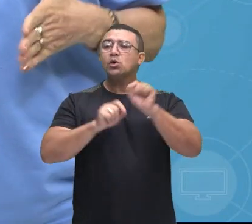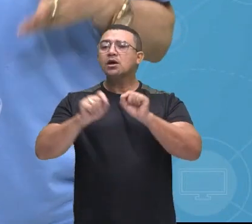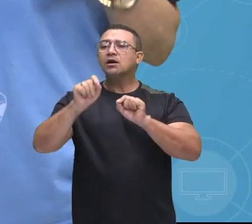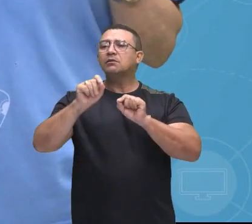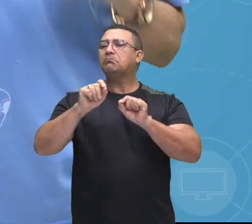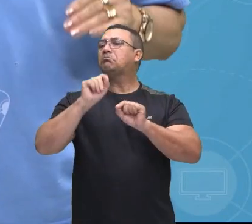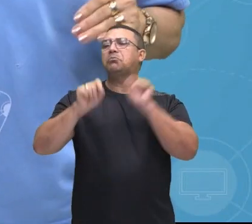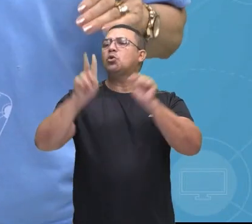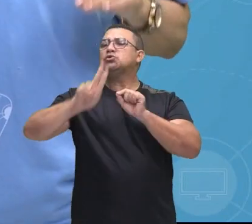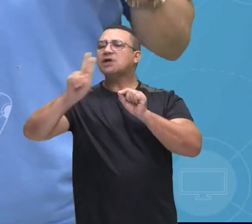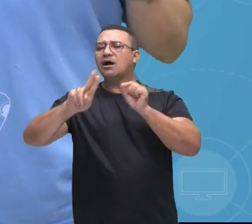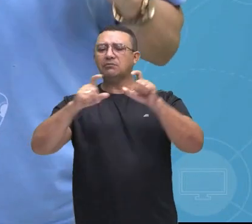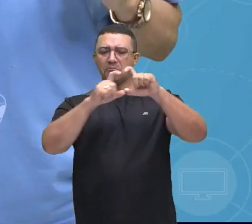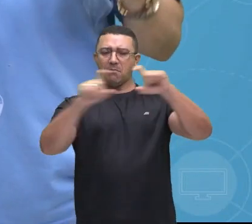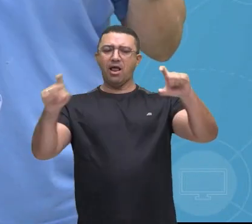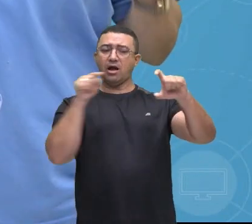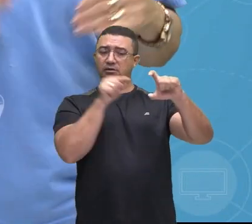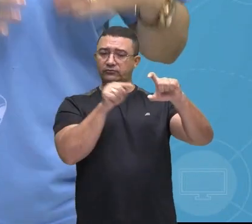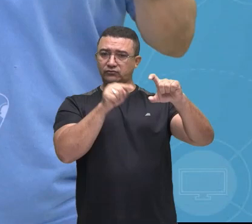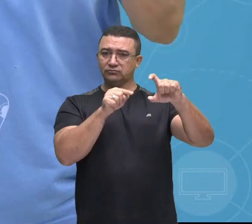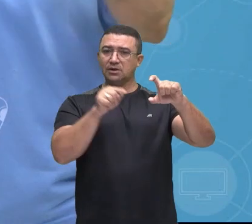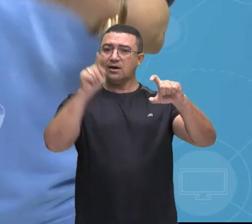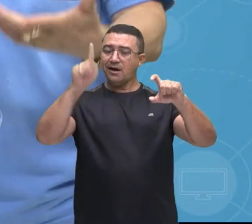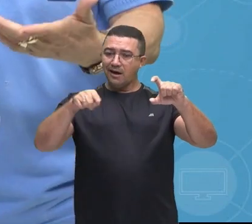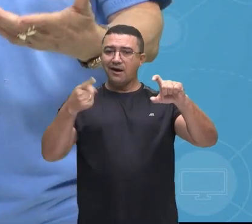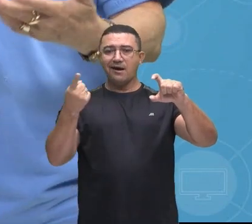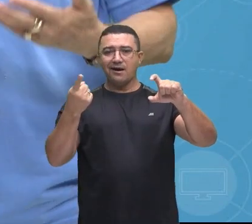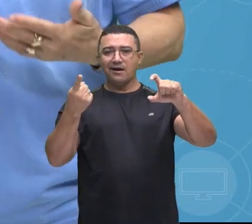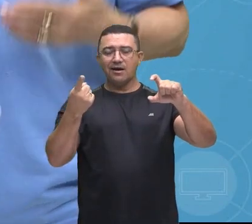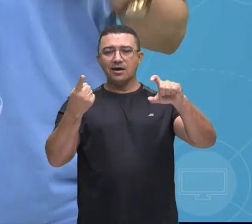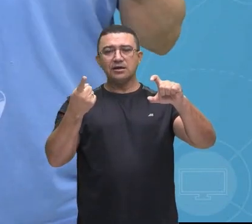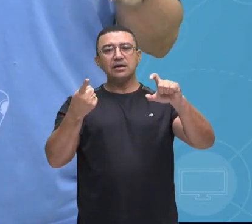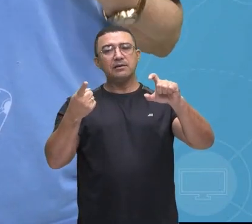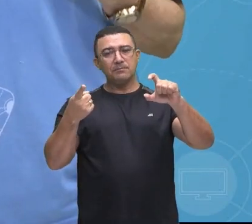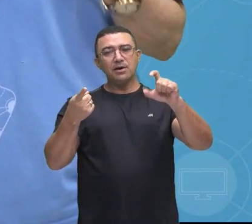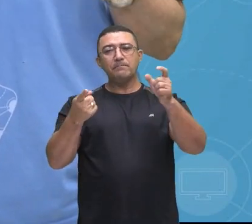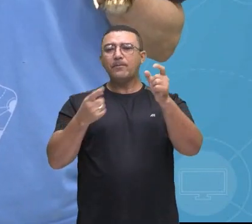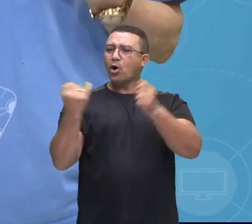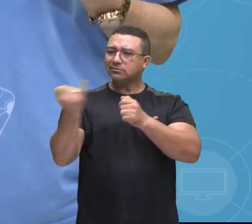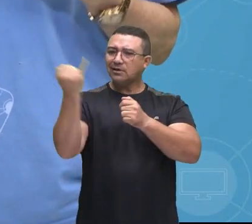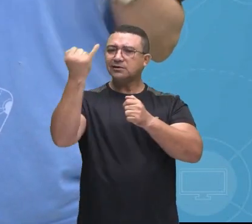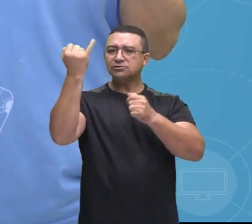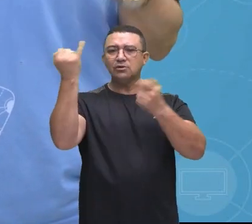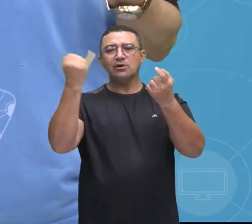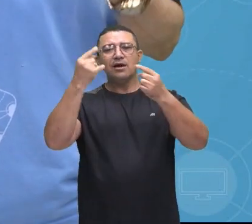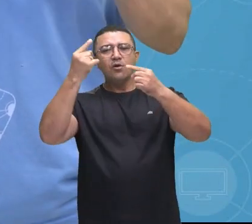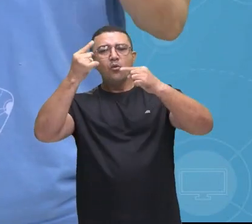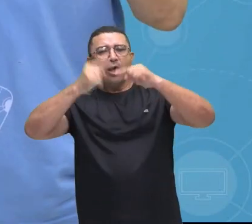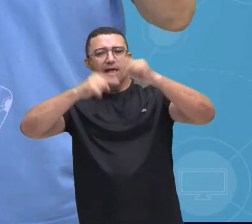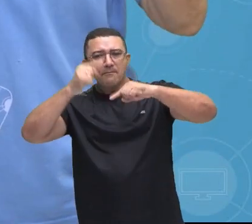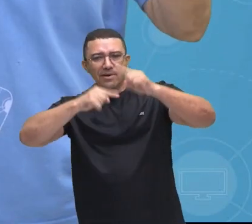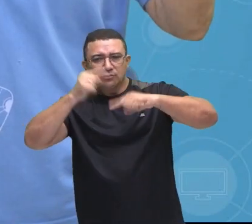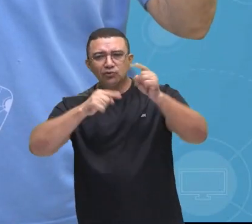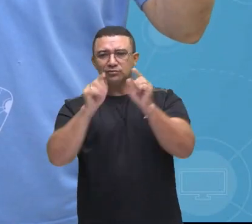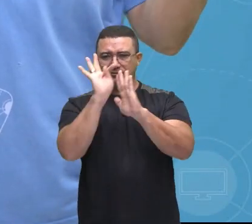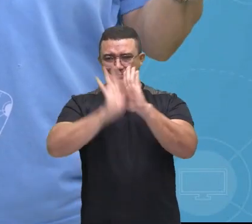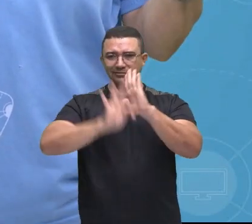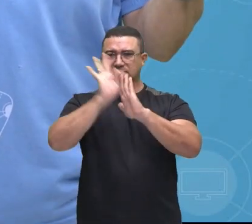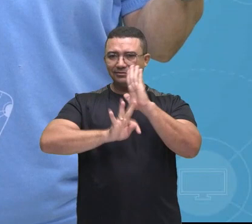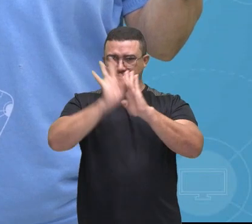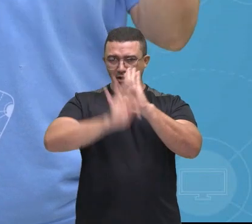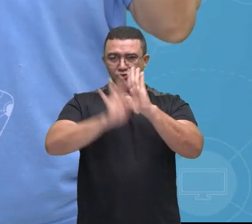parágrafo? Primeiro, o que ele é? O que ele é um elemento textual. O parágrafo, né? Os parágrafos